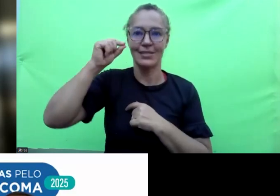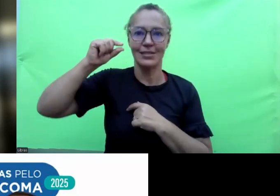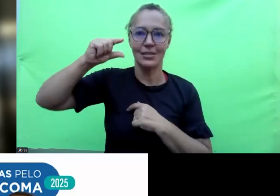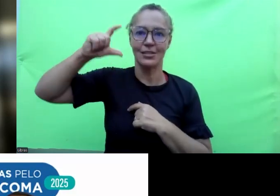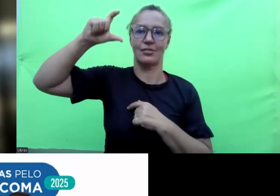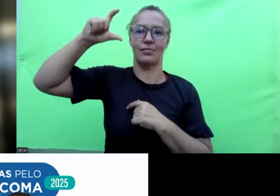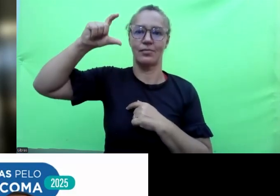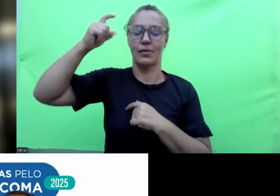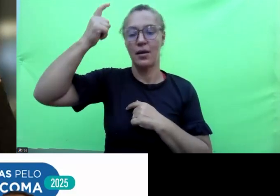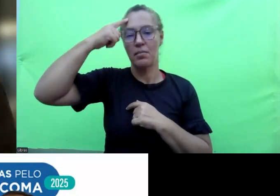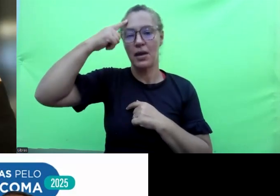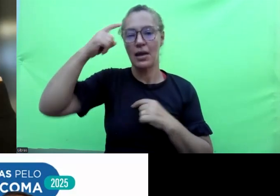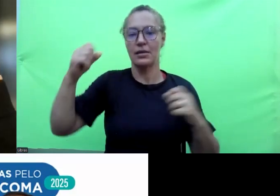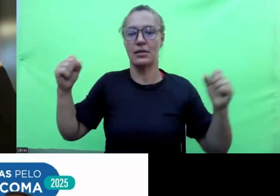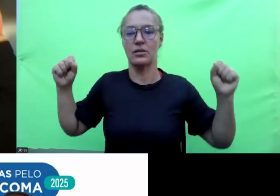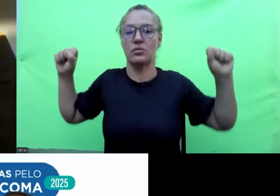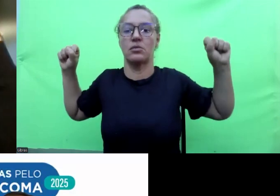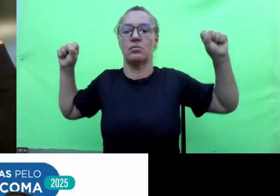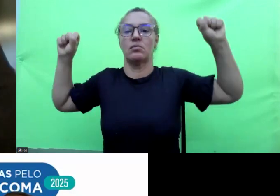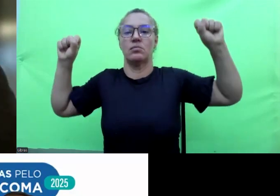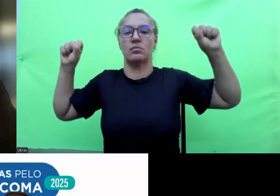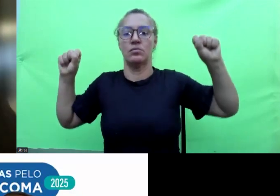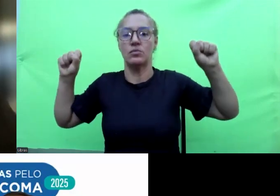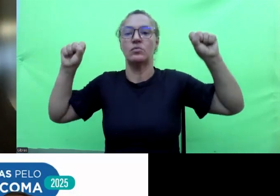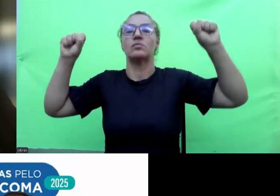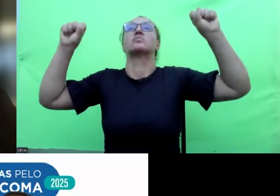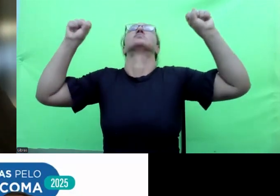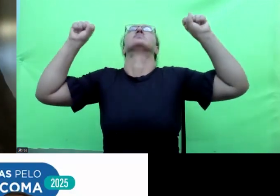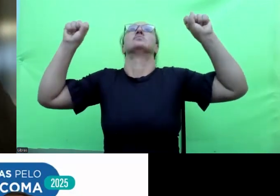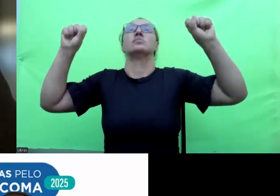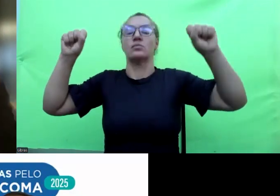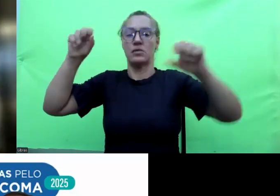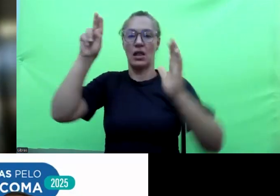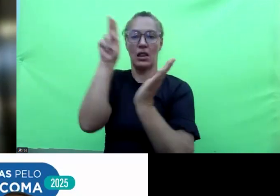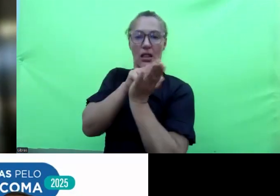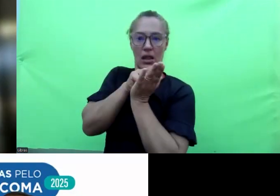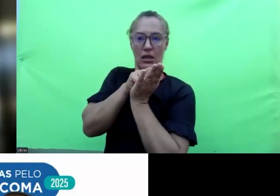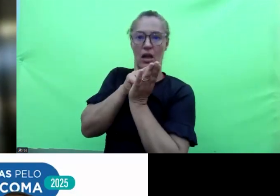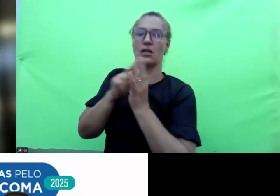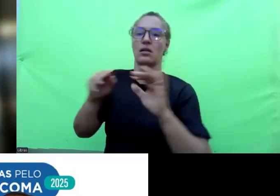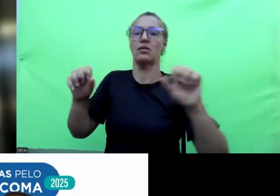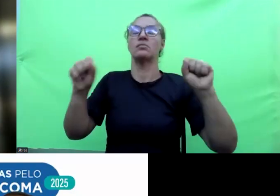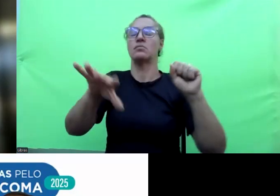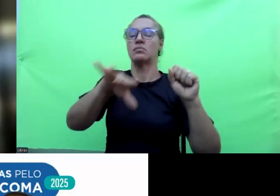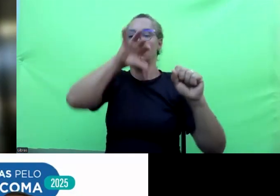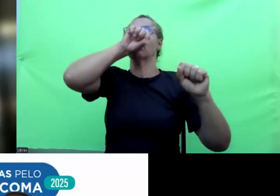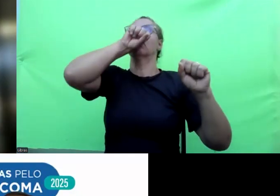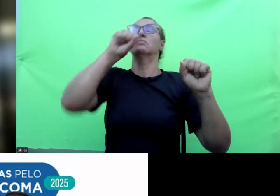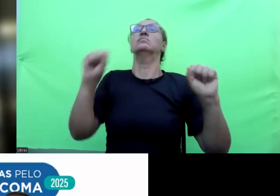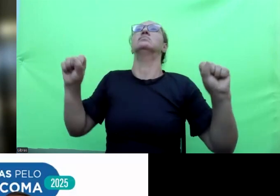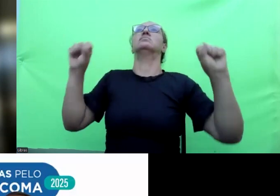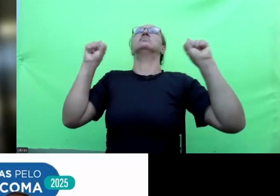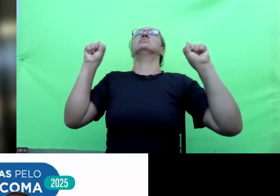Gente naquela posição supina, né, que a pessoa está levantando o peso deitado, e se ela prende a respiração, isso já foi estudado, inclusive